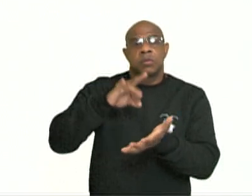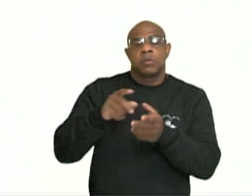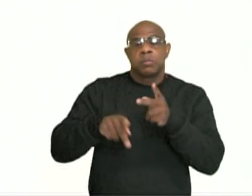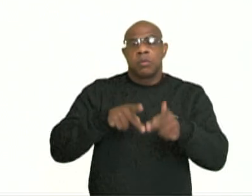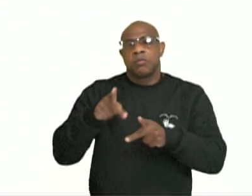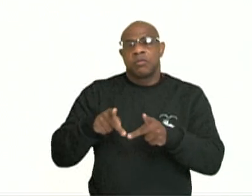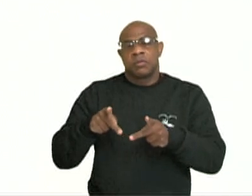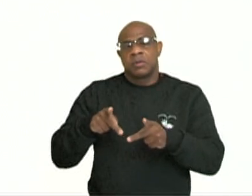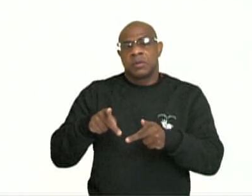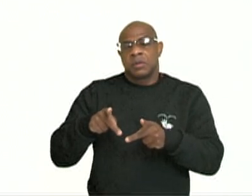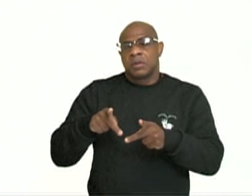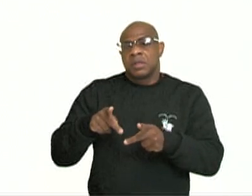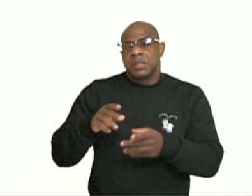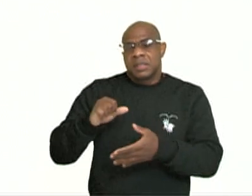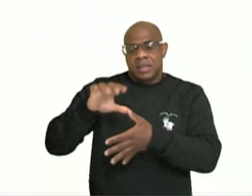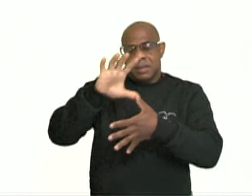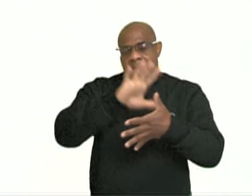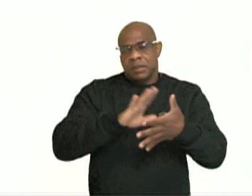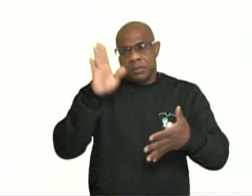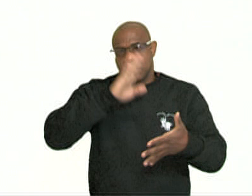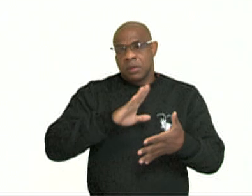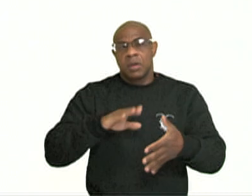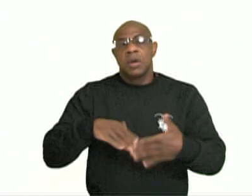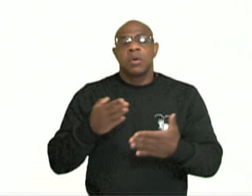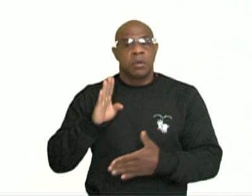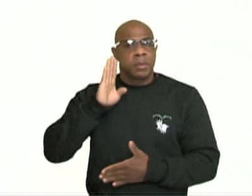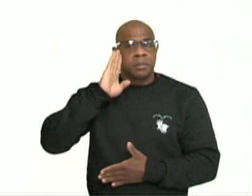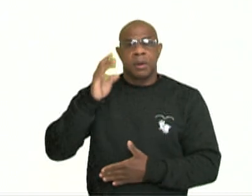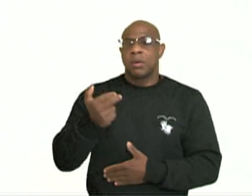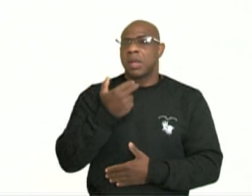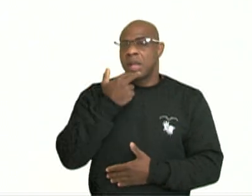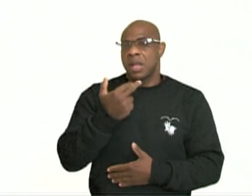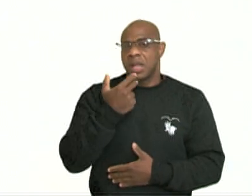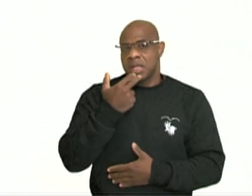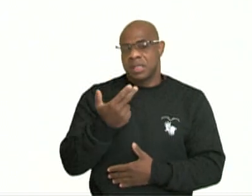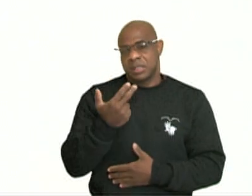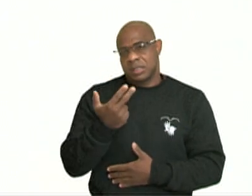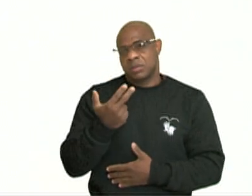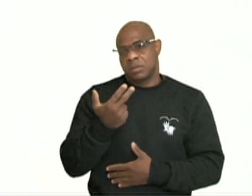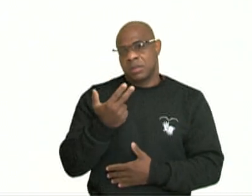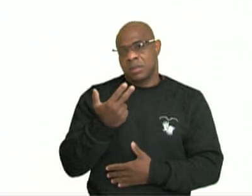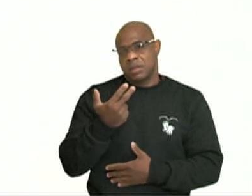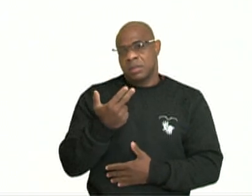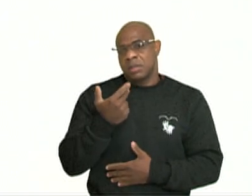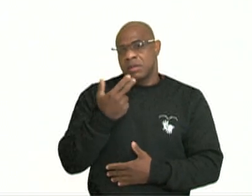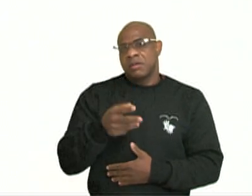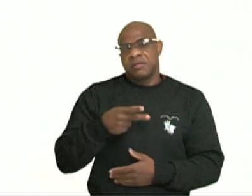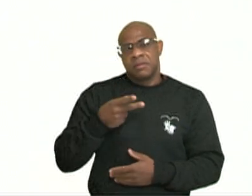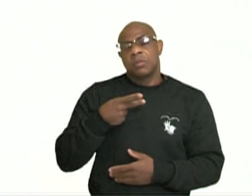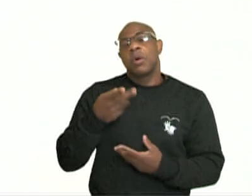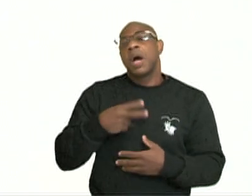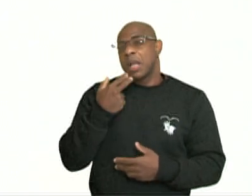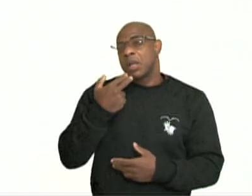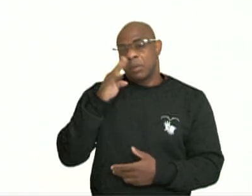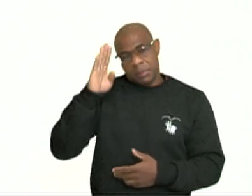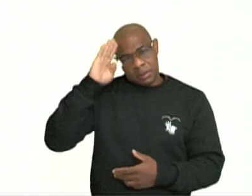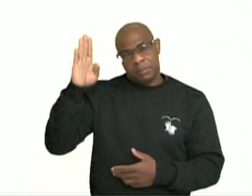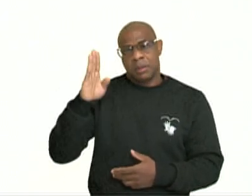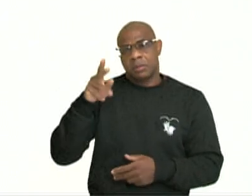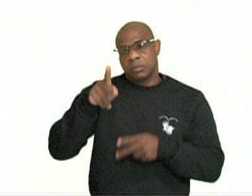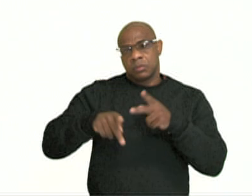Brasil? Qual era a principal língua falada pelos povos no litoral brasileiro? Daqui a pouquinho nós voltamos e corrigimos